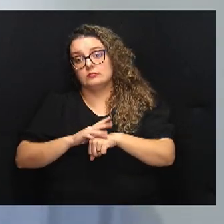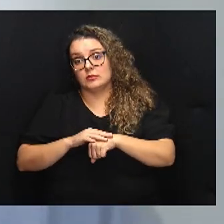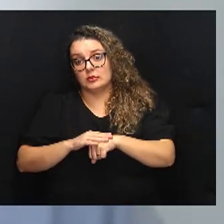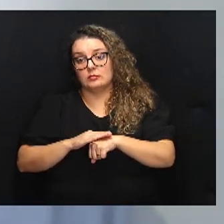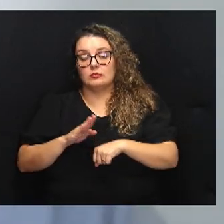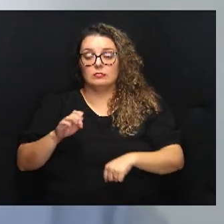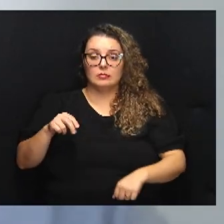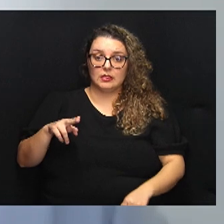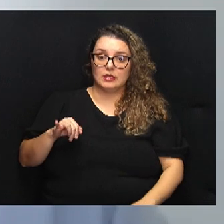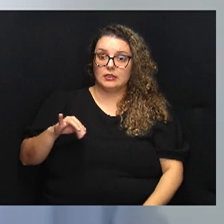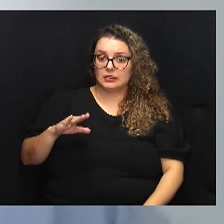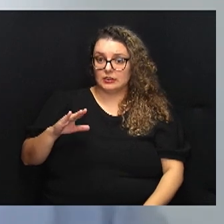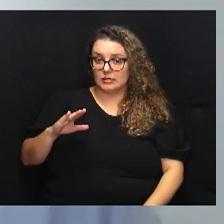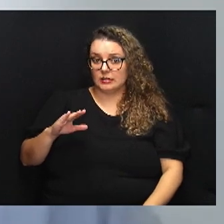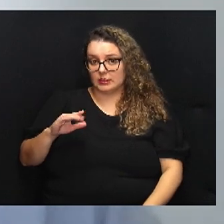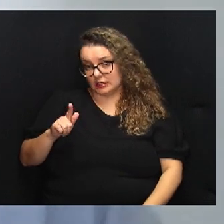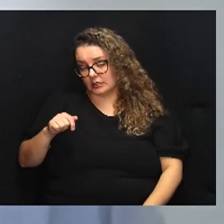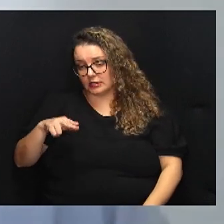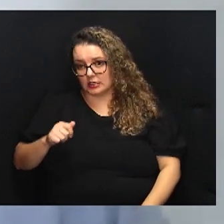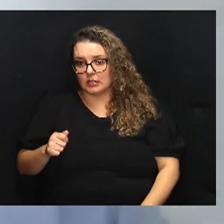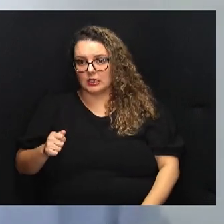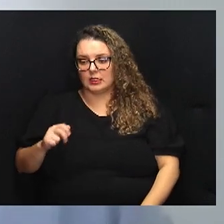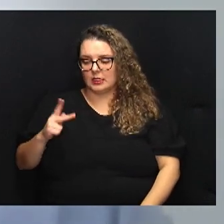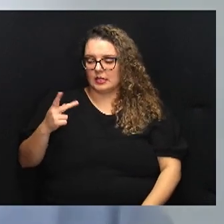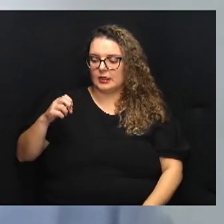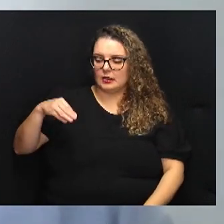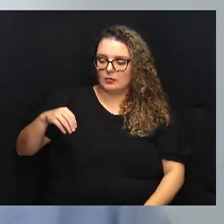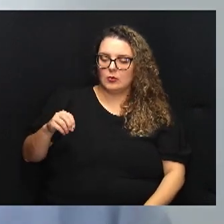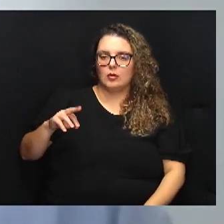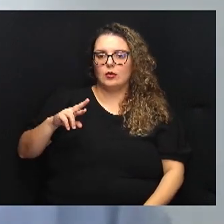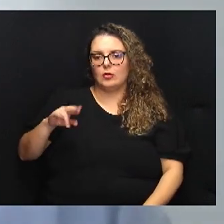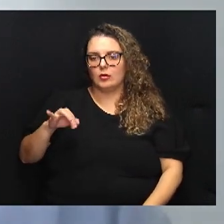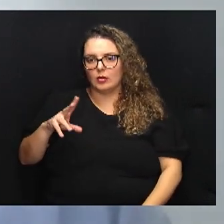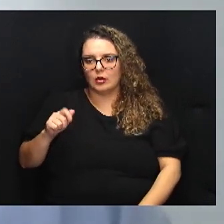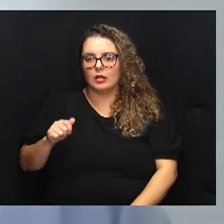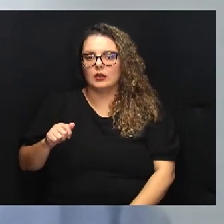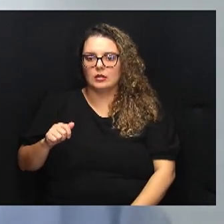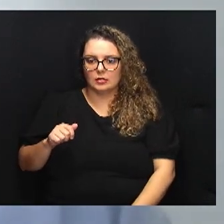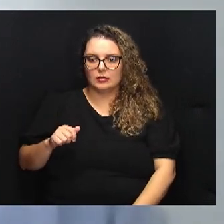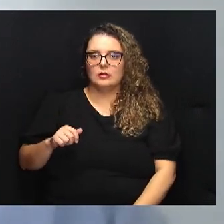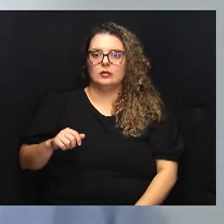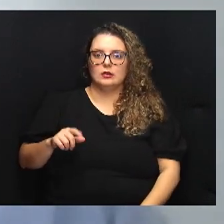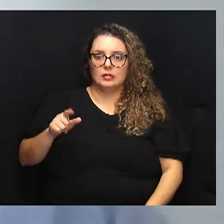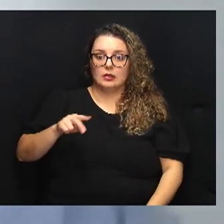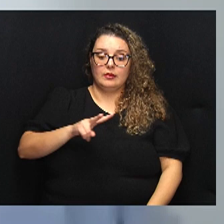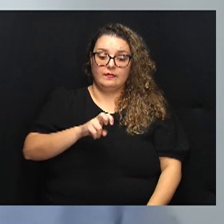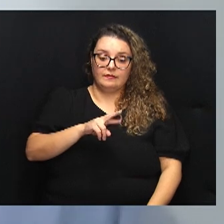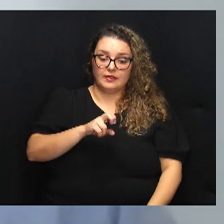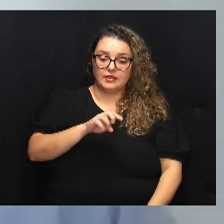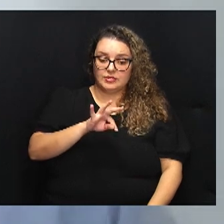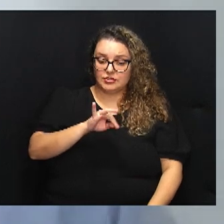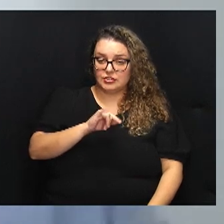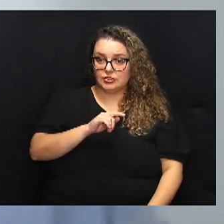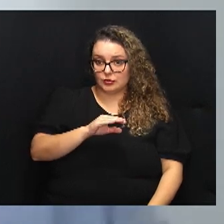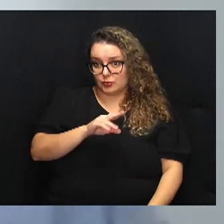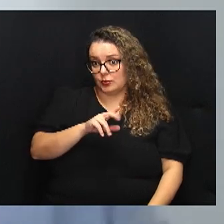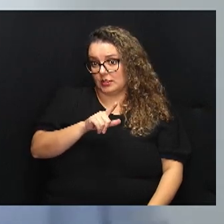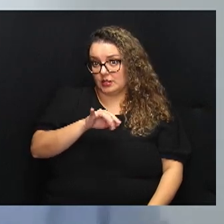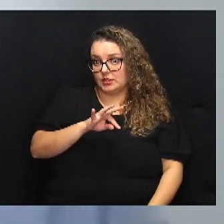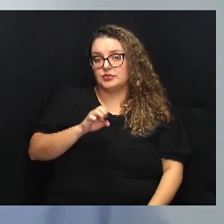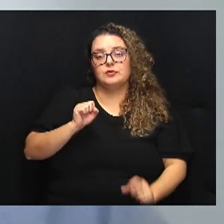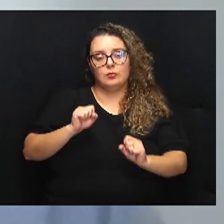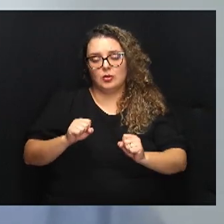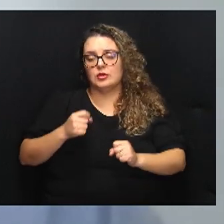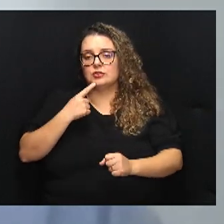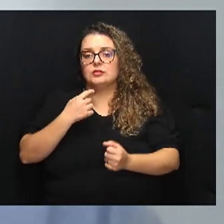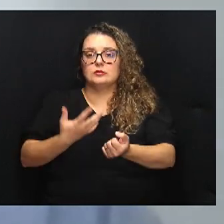doença hemorroidária, hemorroida pode causar sangramento, a doença diverticular, que são divertículos, pode dar sangramento, porém, o câncer